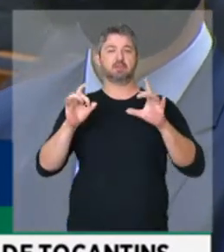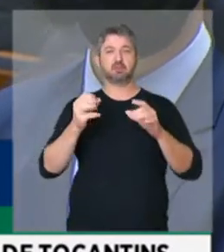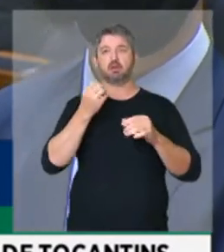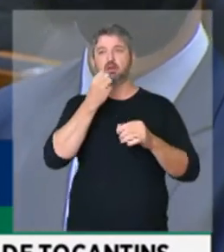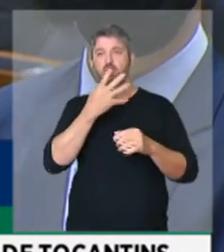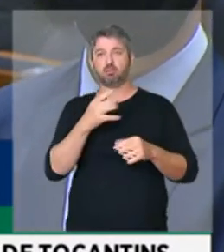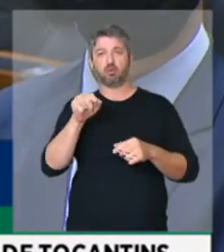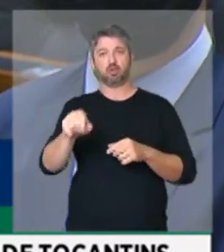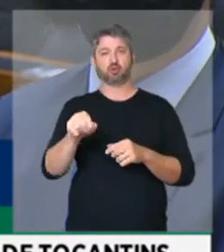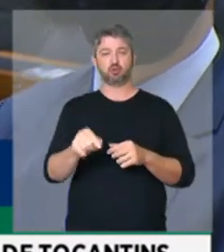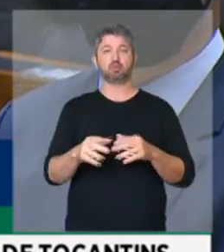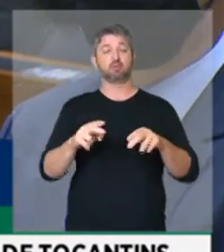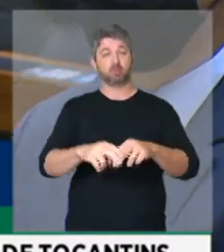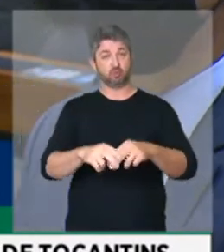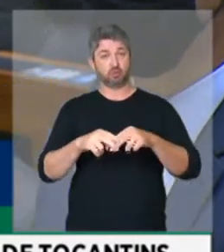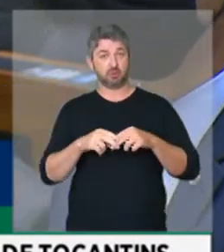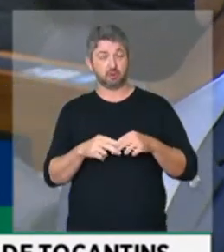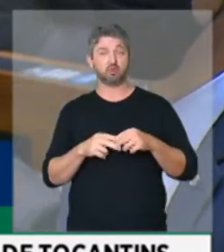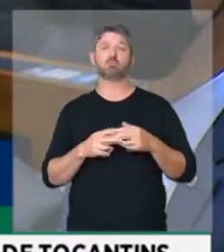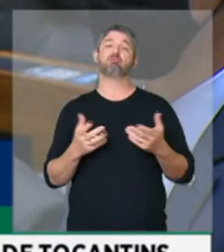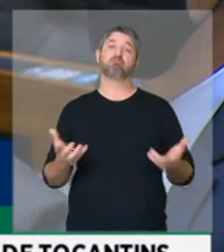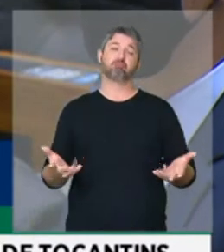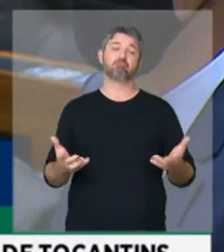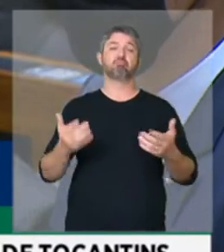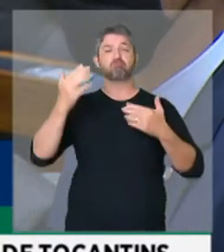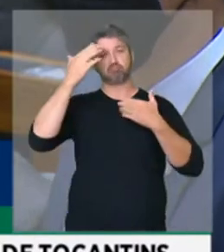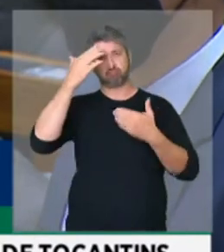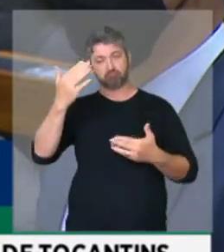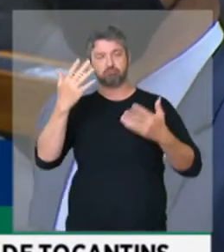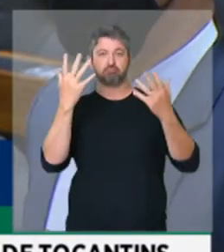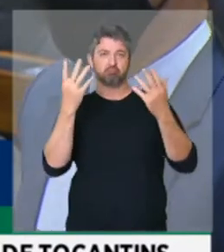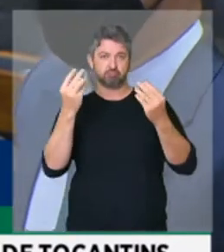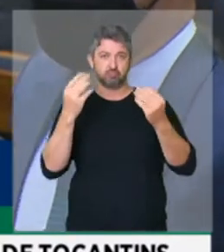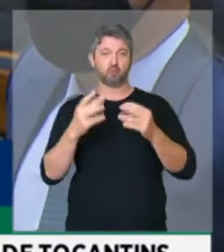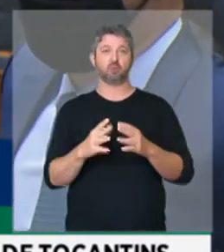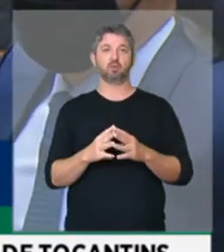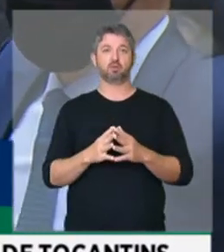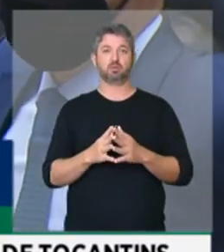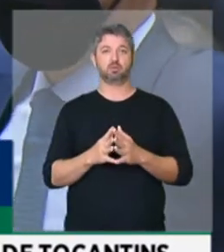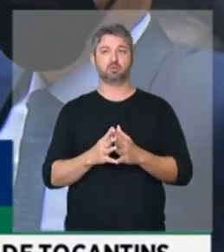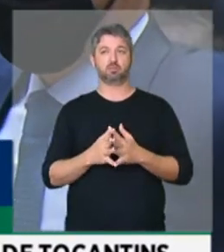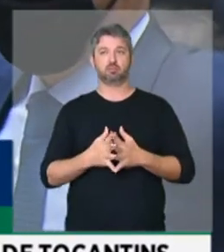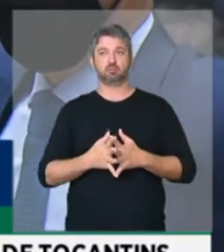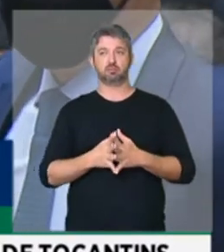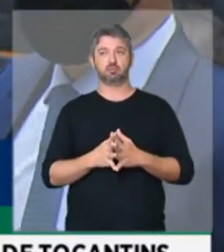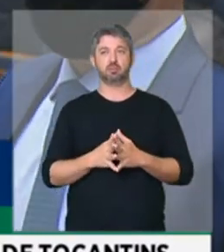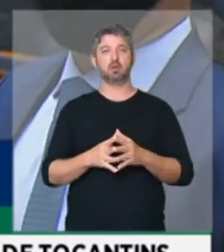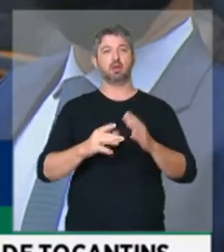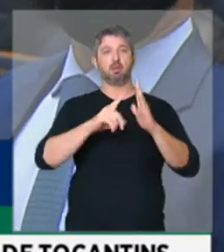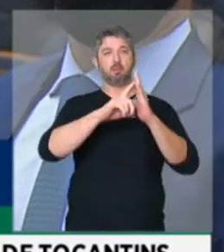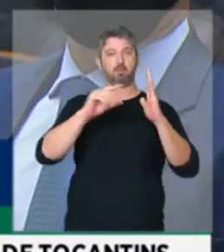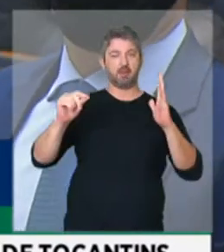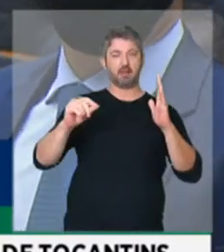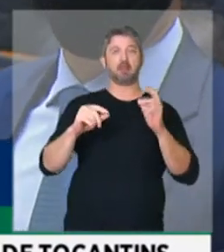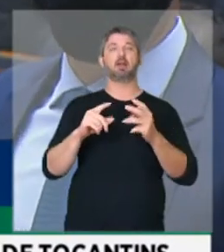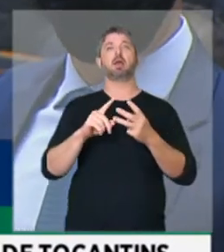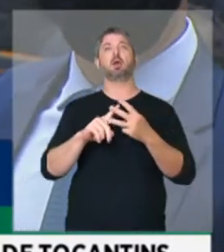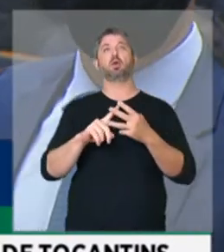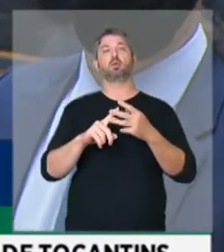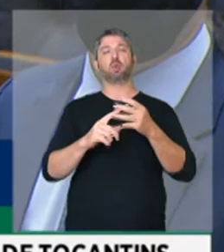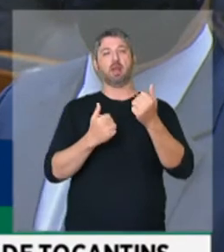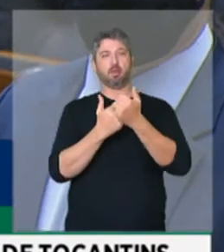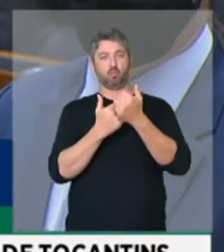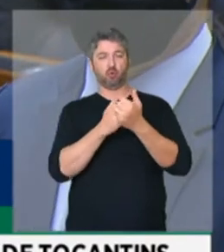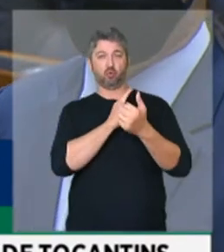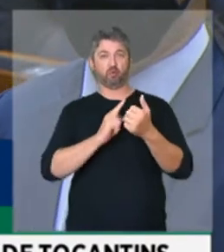dessa matéria. Portanto, eu quero agradecer ao Palácio do Planalto, a assessoria do governo, que